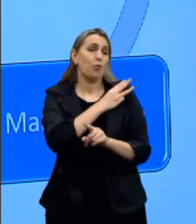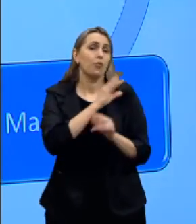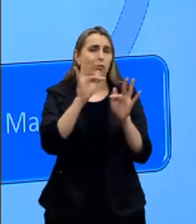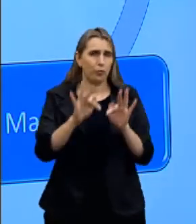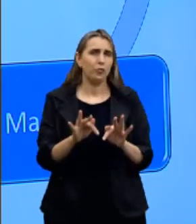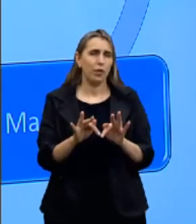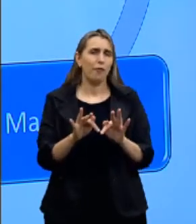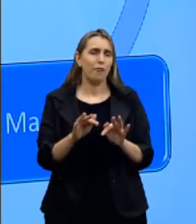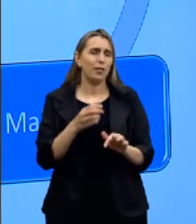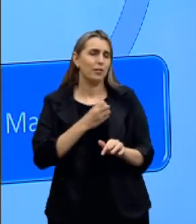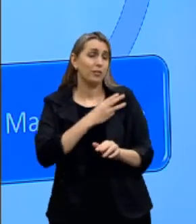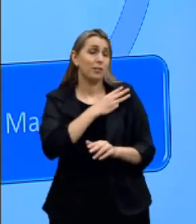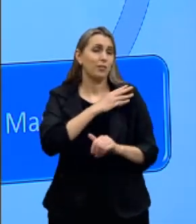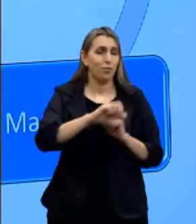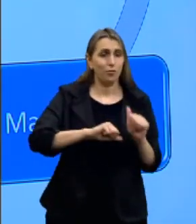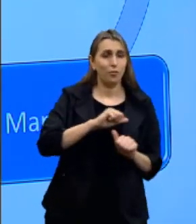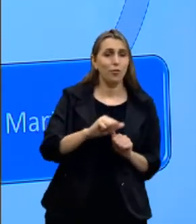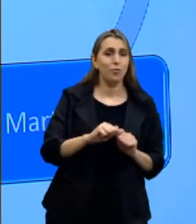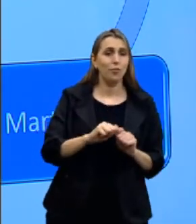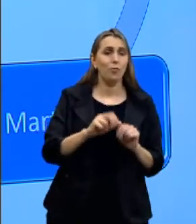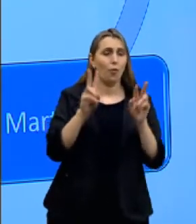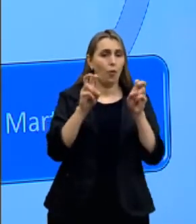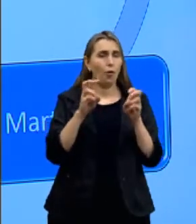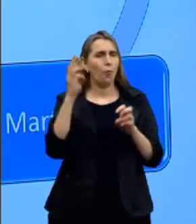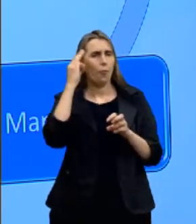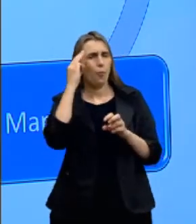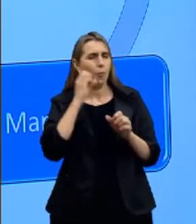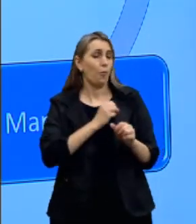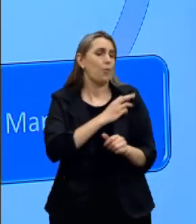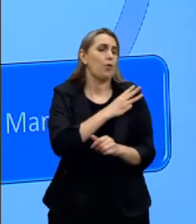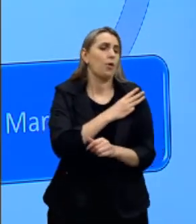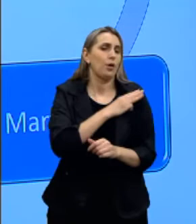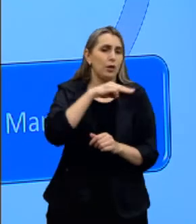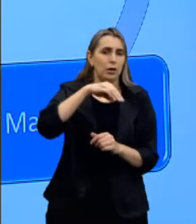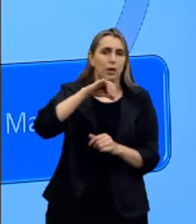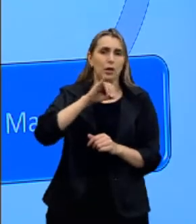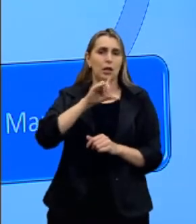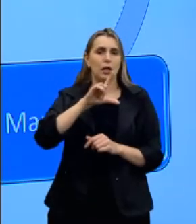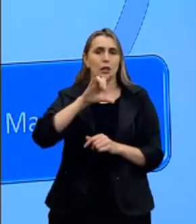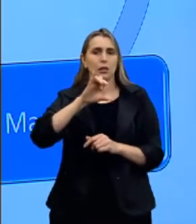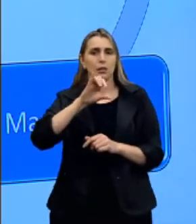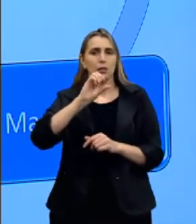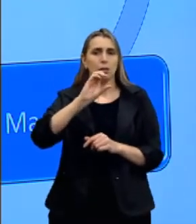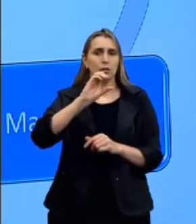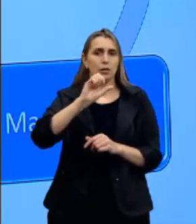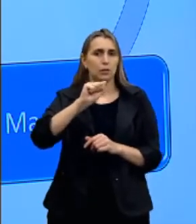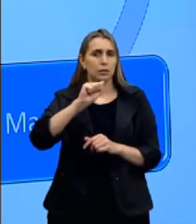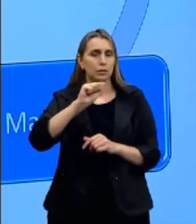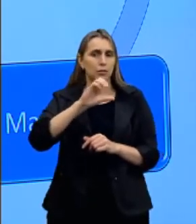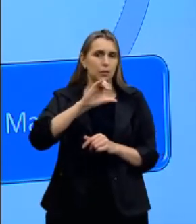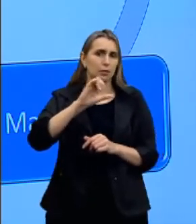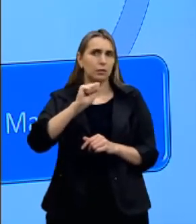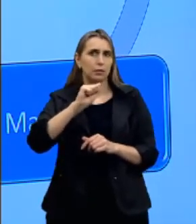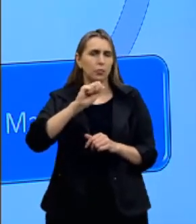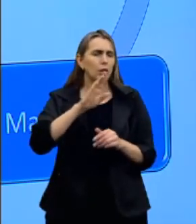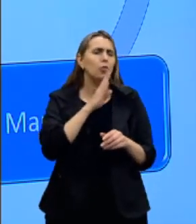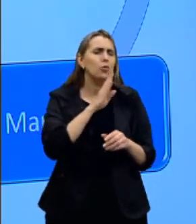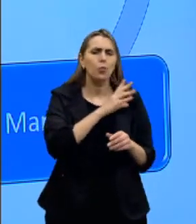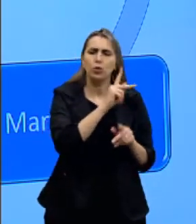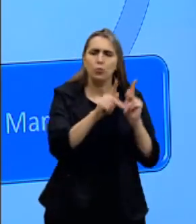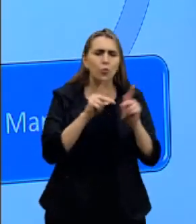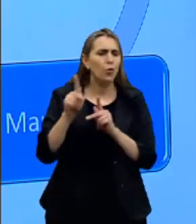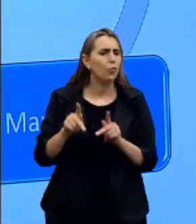final né por isso que o título do livro é Memórias de um Sargento de Milícias Justamente por isso porque ele conhecia muita gente